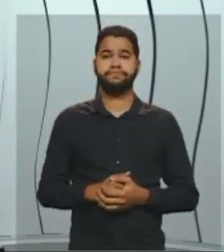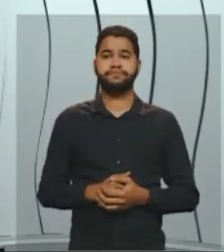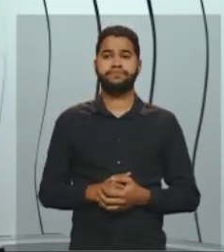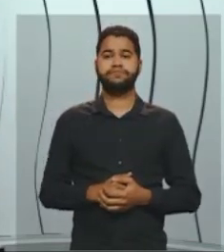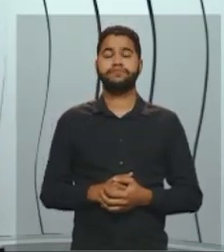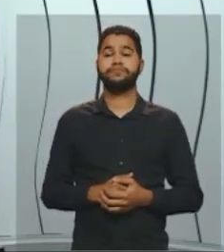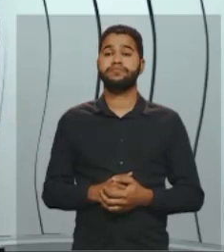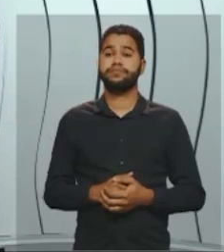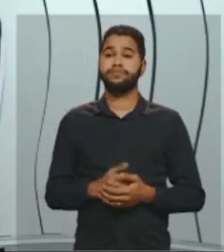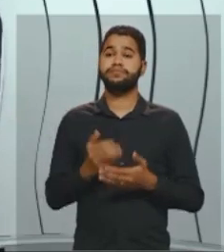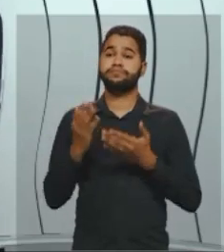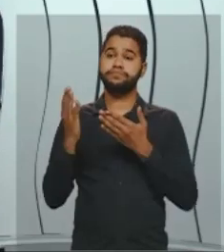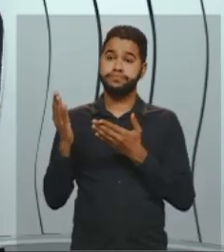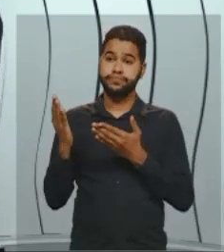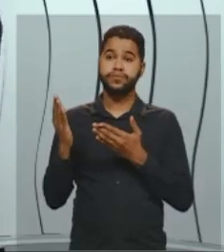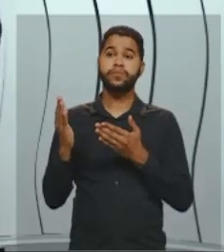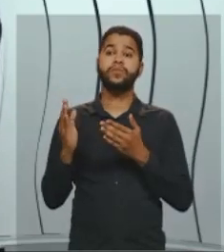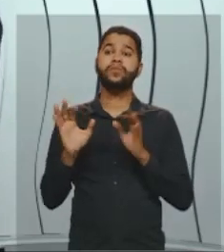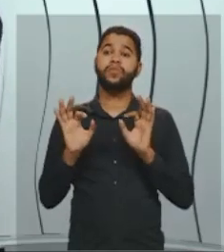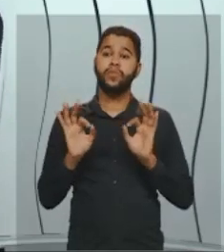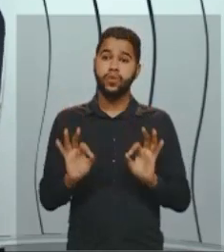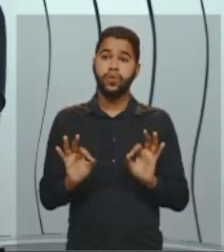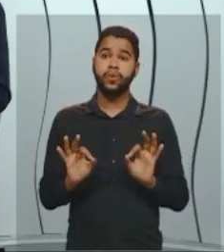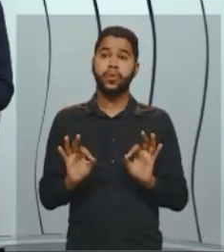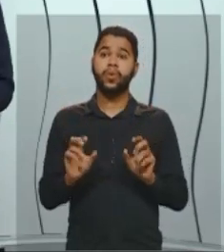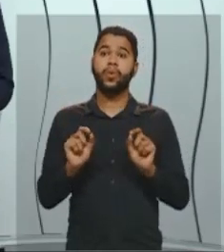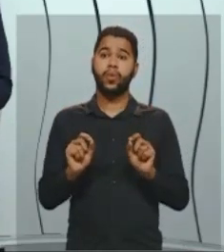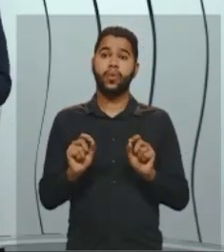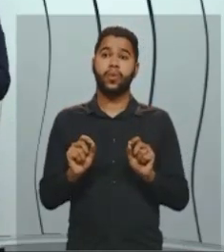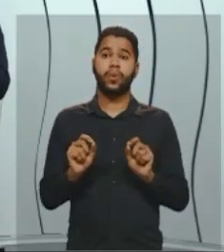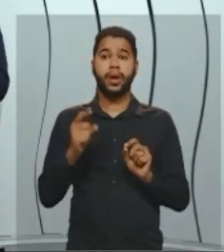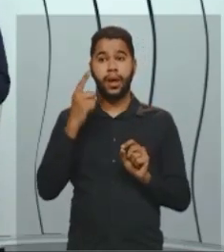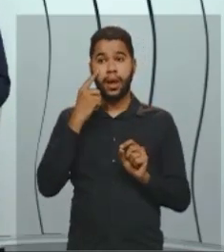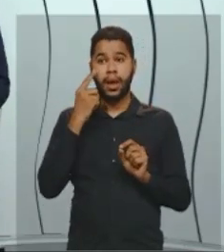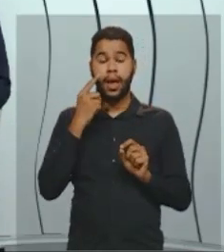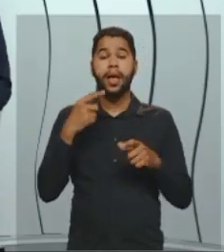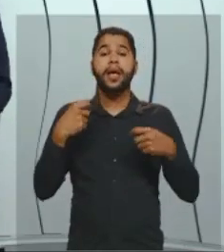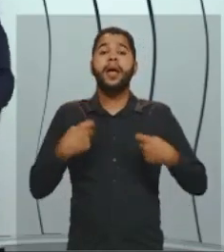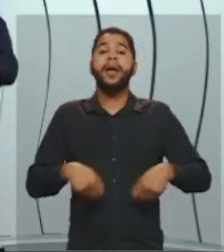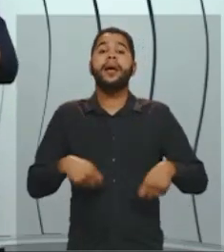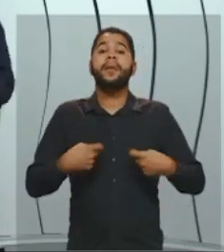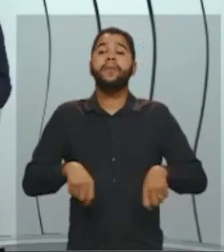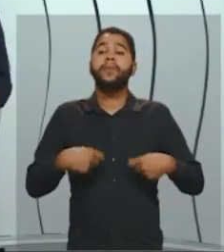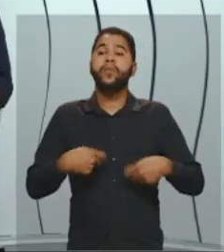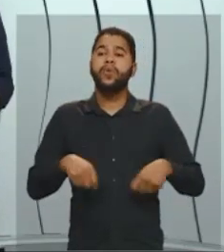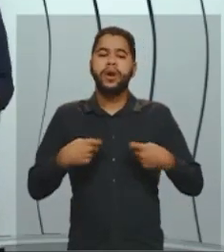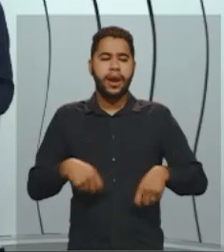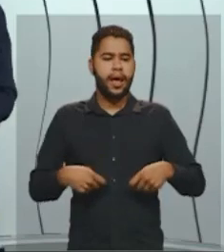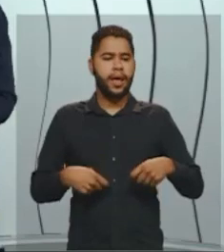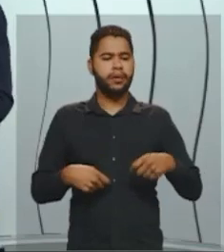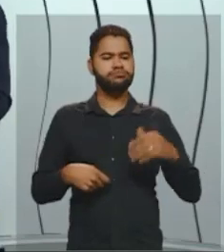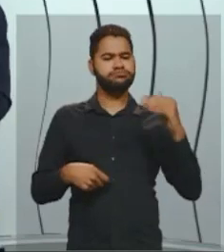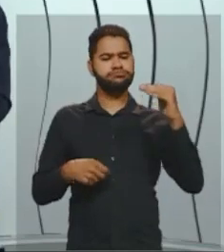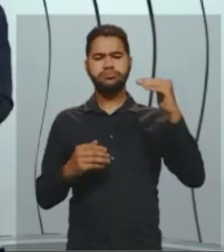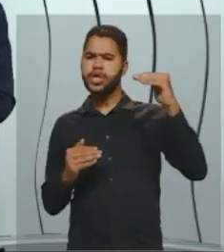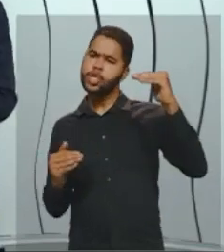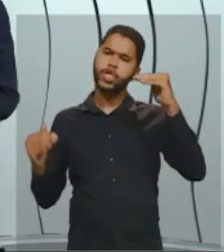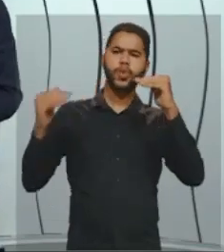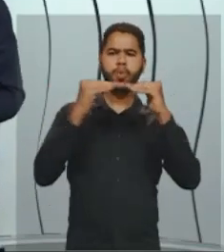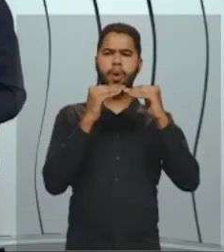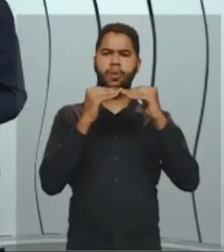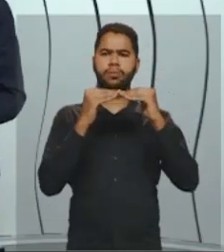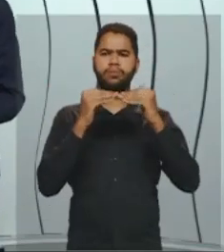aqui fala, então seria o ideal, women need to be seen as equal. As mulheres precisam de ser vistas como iguais, e não isso